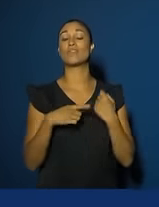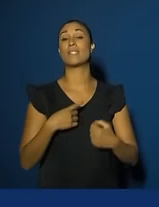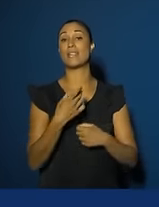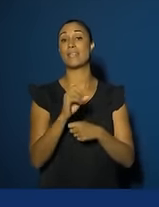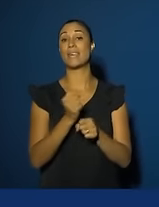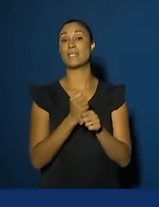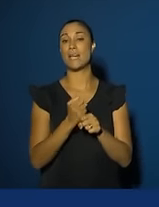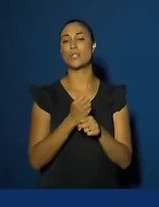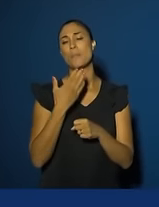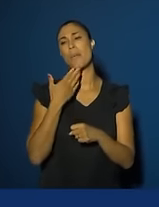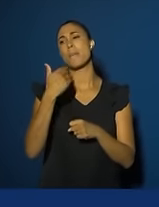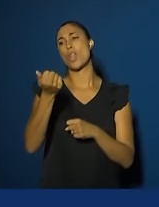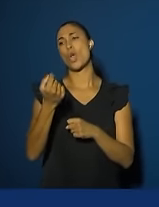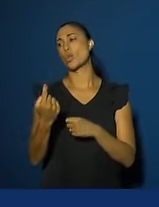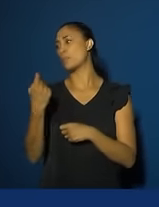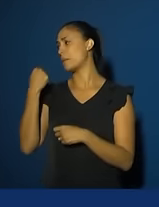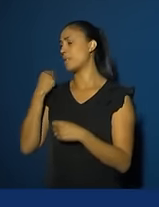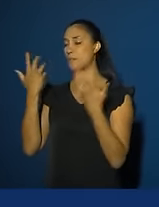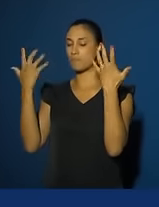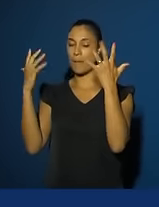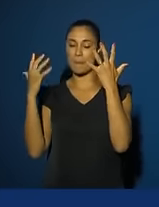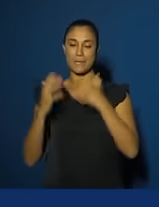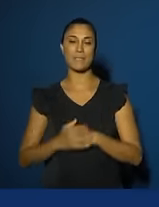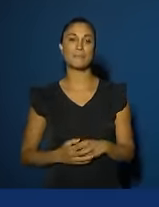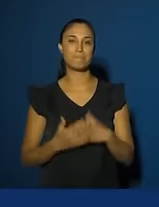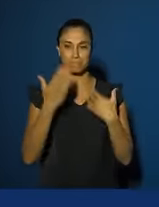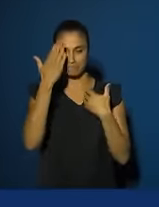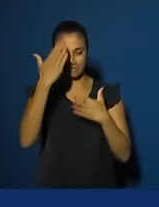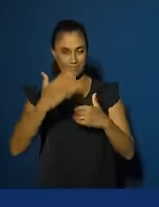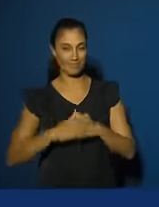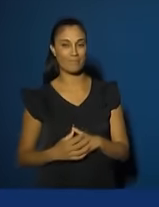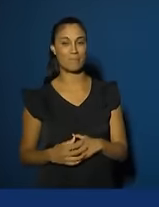aí muito melhor do que foram os 10 anos para trás Parabéns